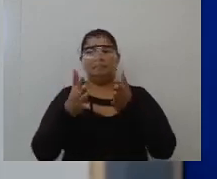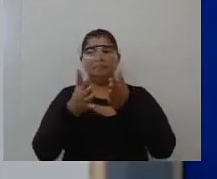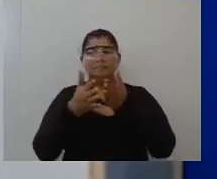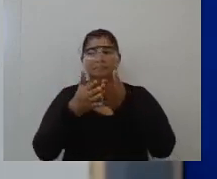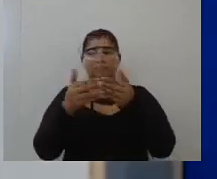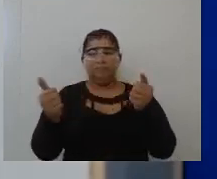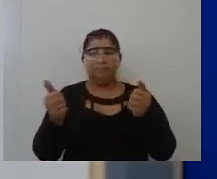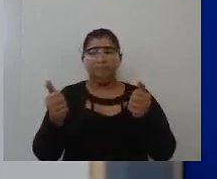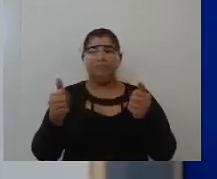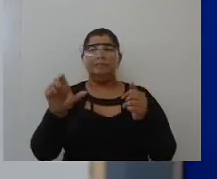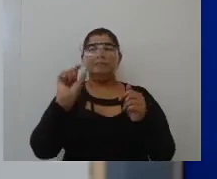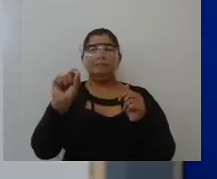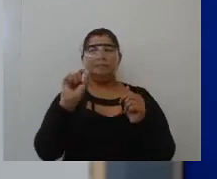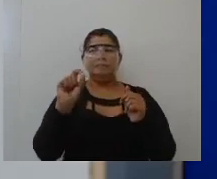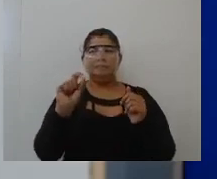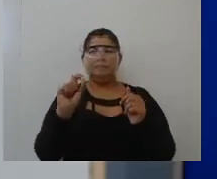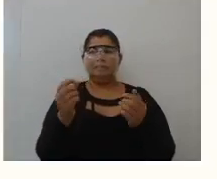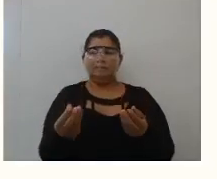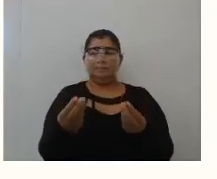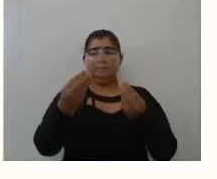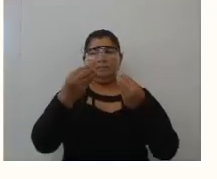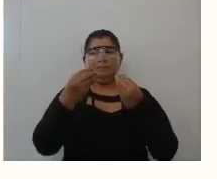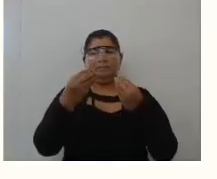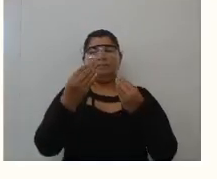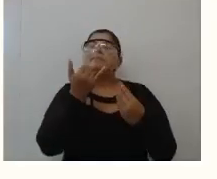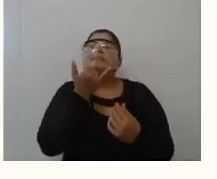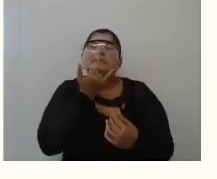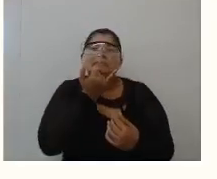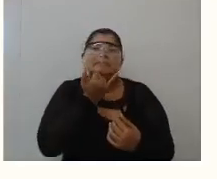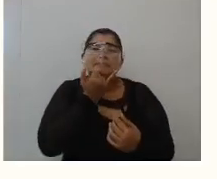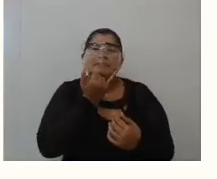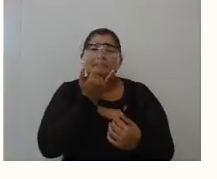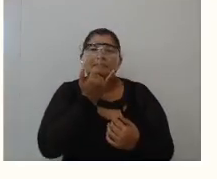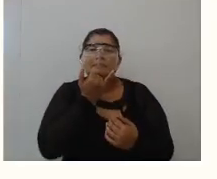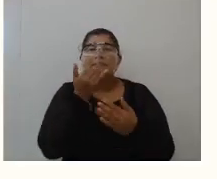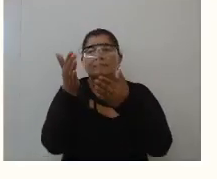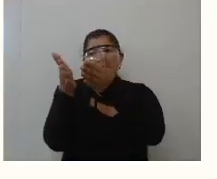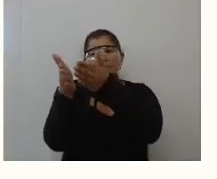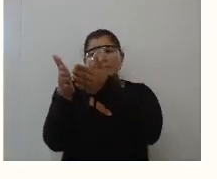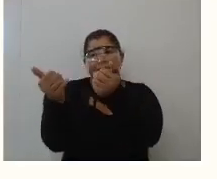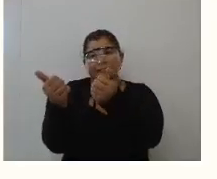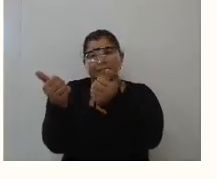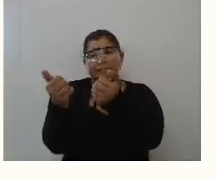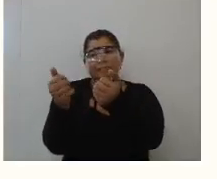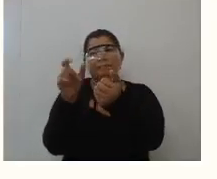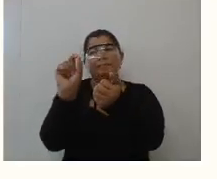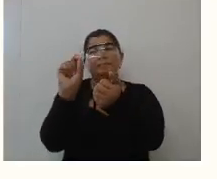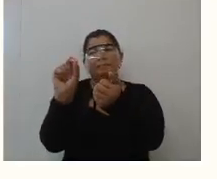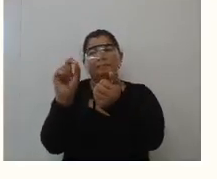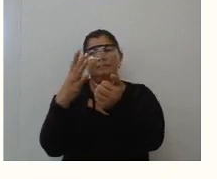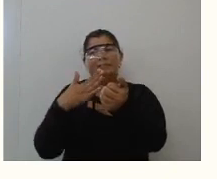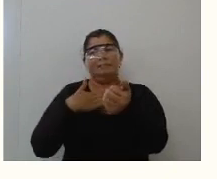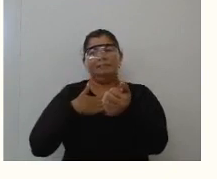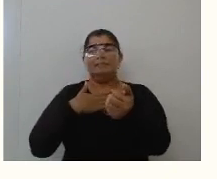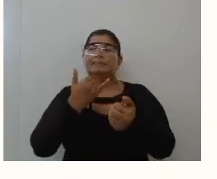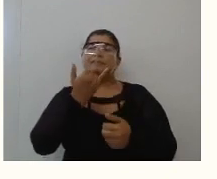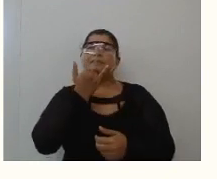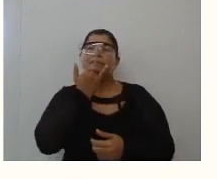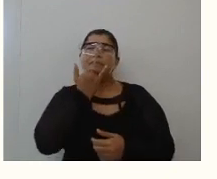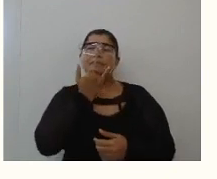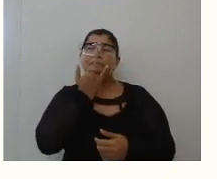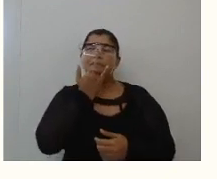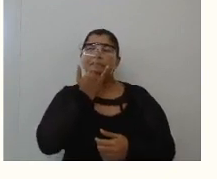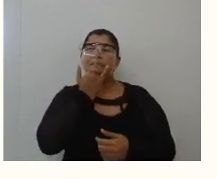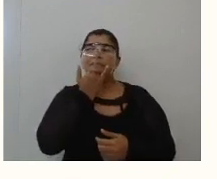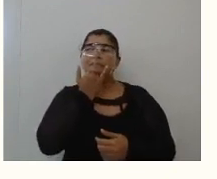Pedi-lhe que me desculpasse. Pedi-lhe que me desculpasse.